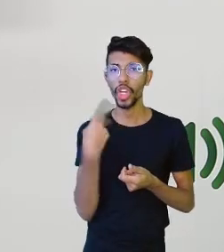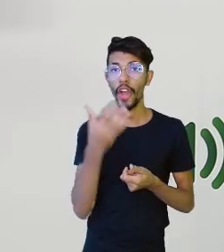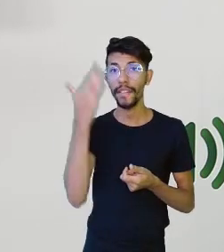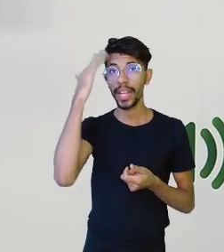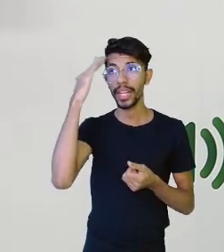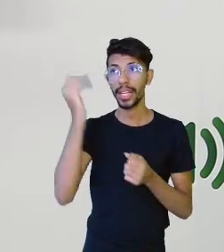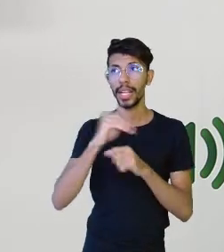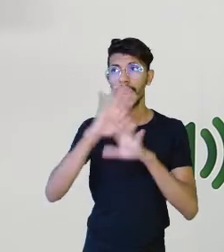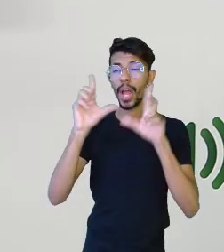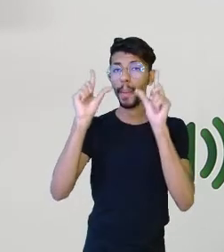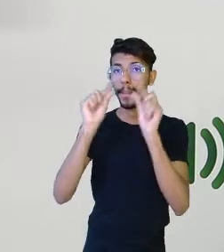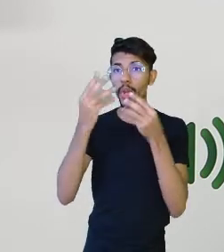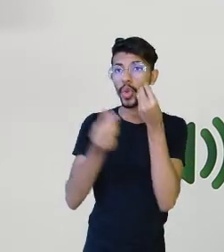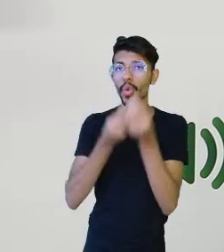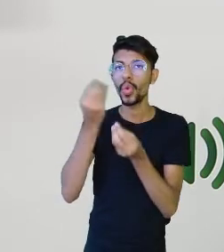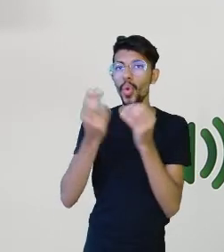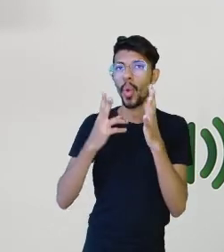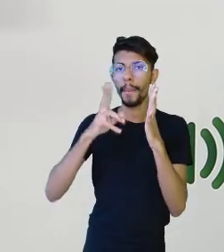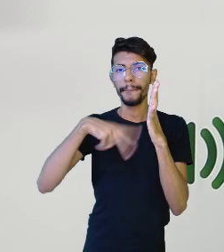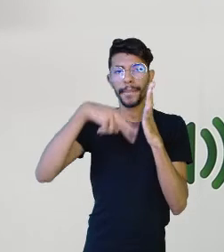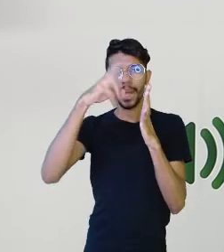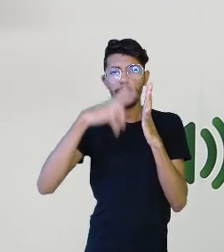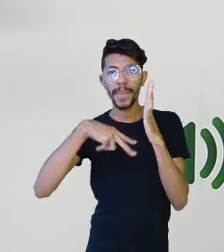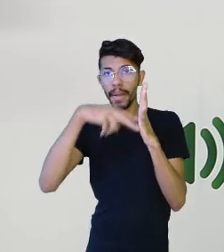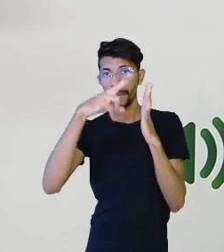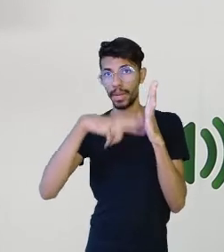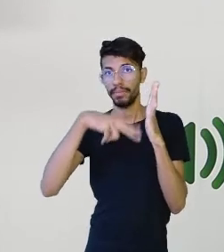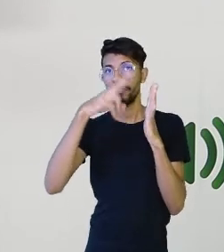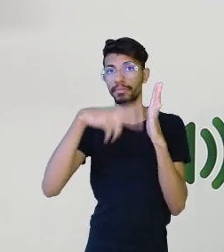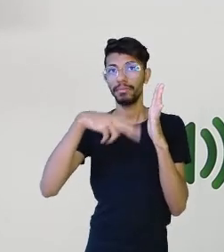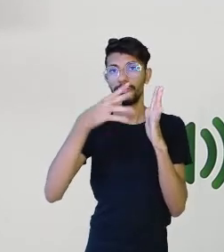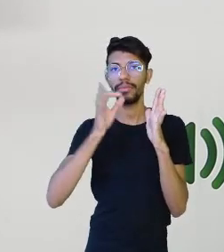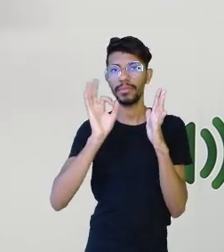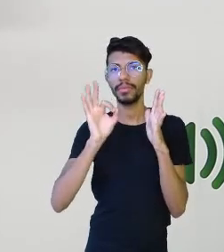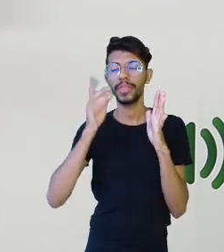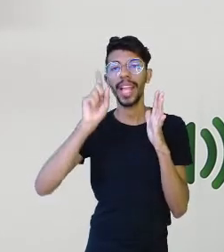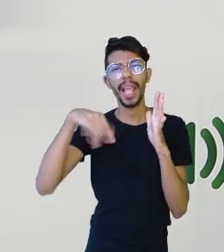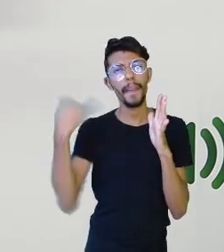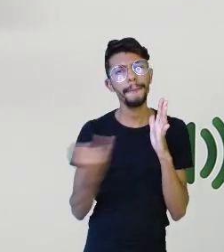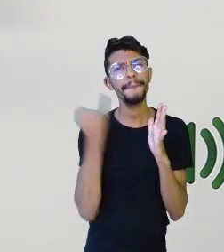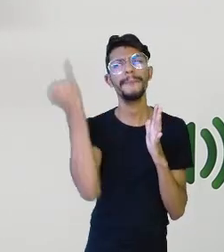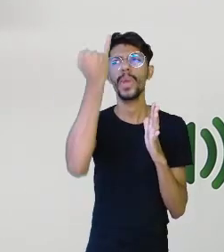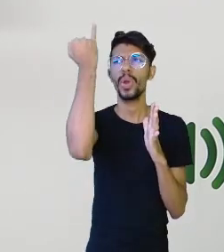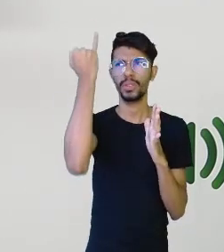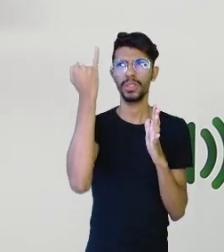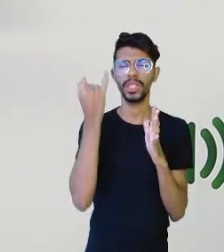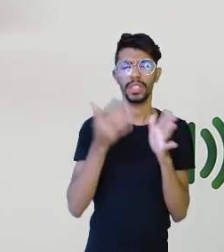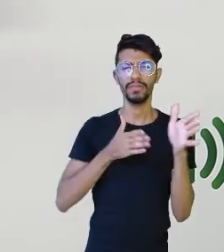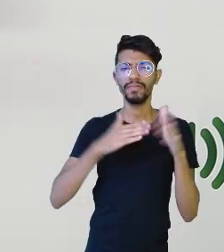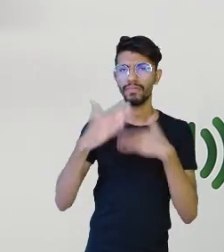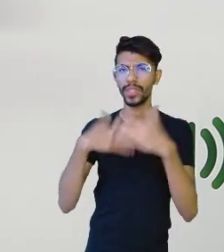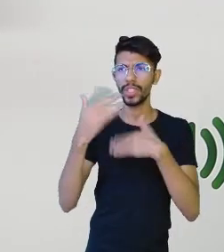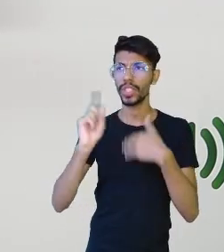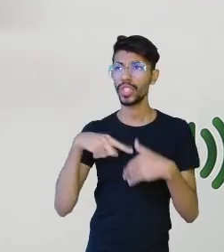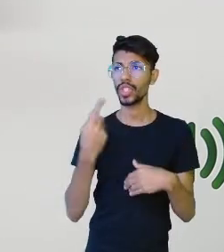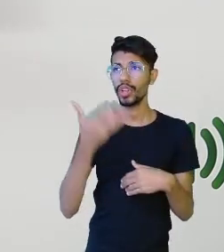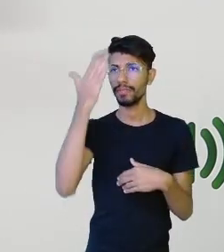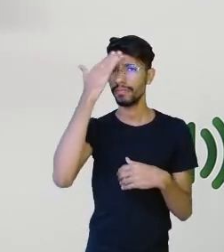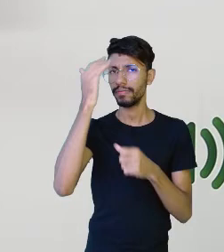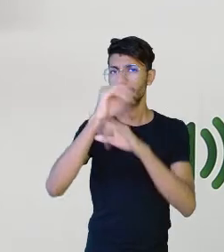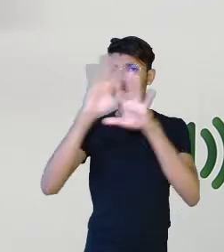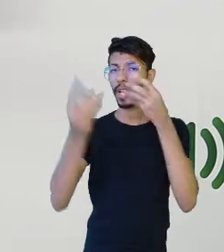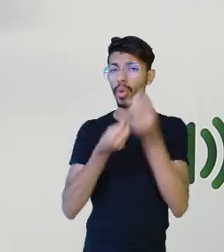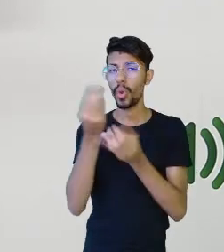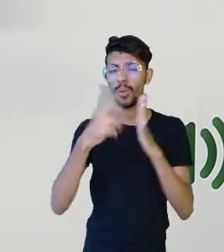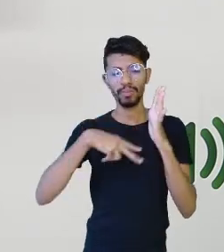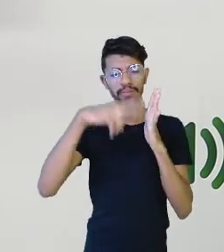como a gente lê. É muito importante, nesse processo de fração, a gente entender como